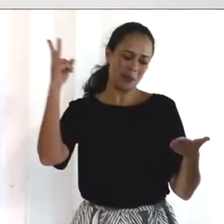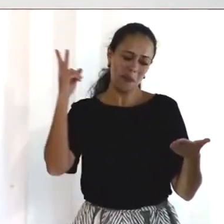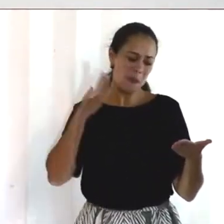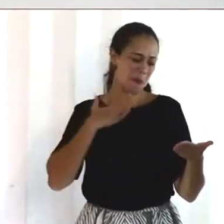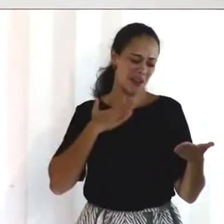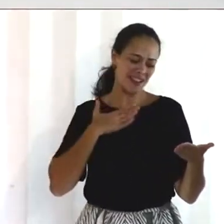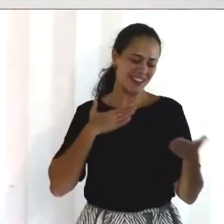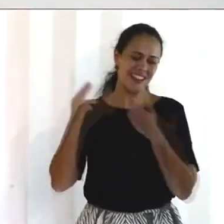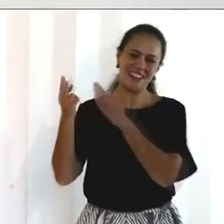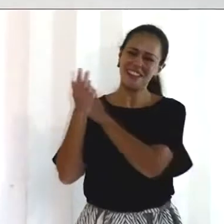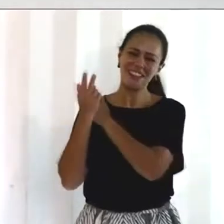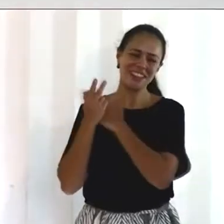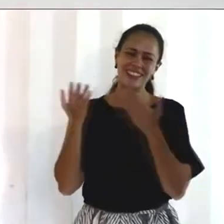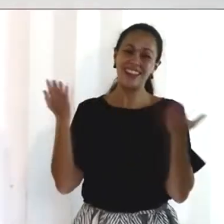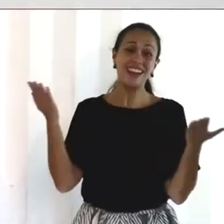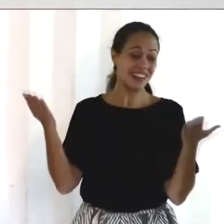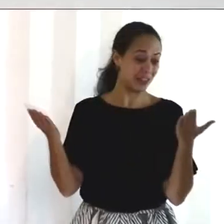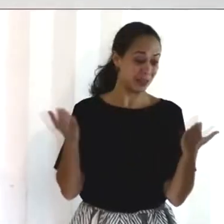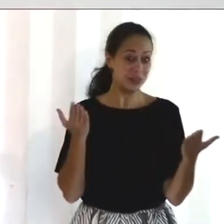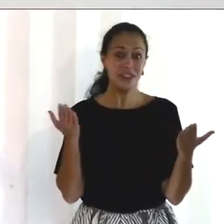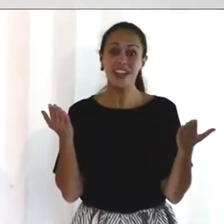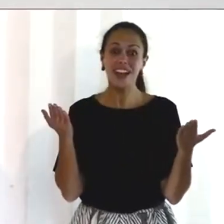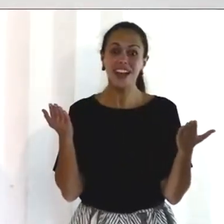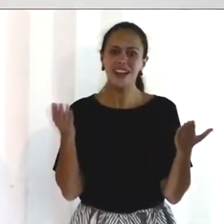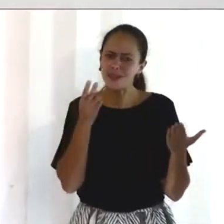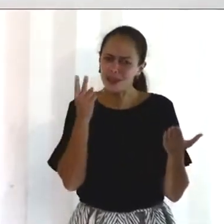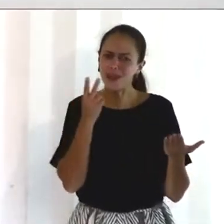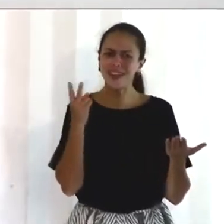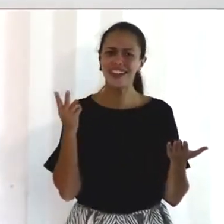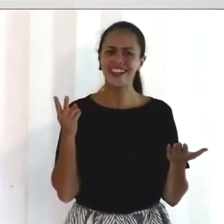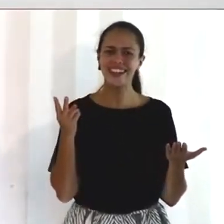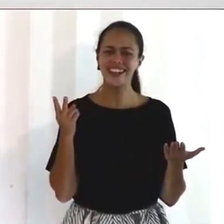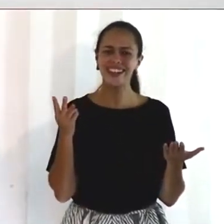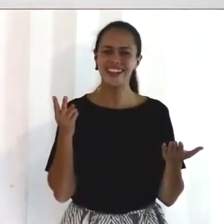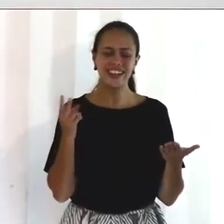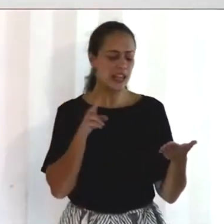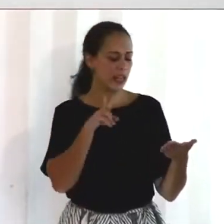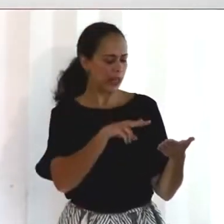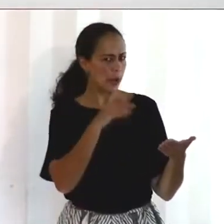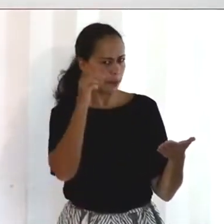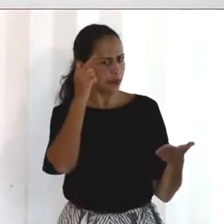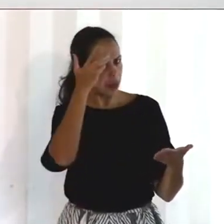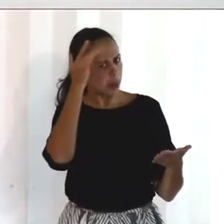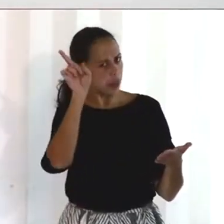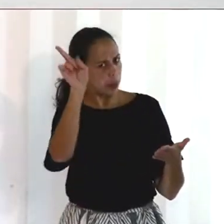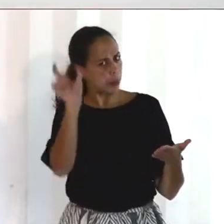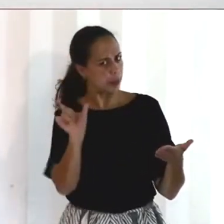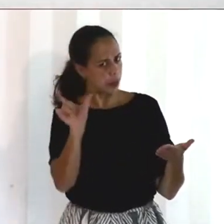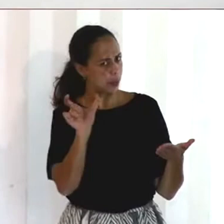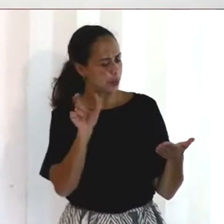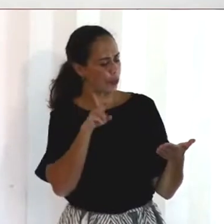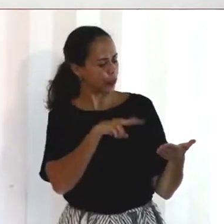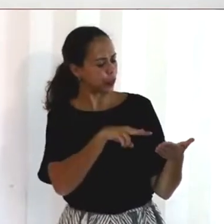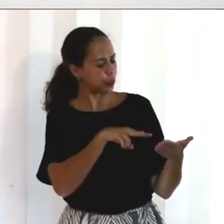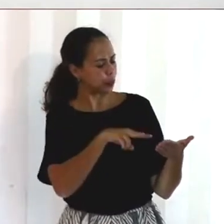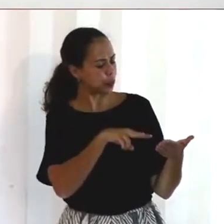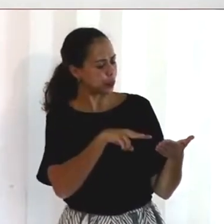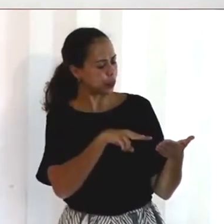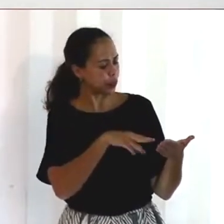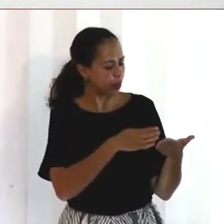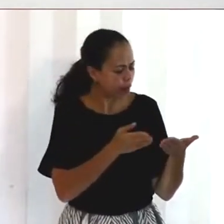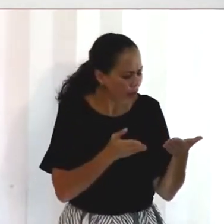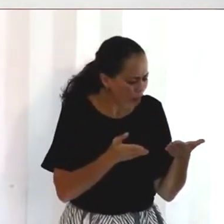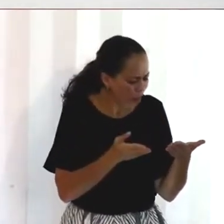falar dos seus pecados, ele não lê, e por conta de não ler, também não tem a bênção